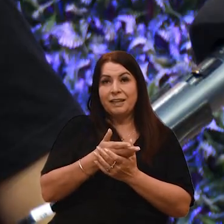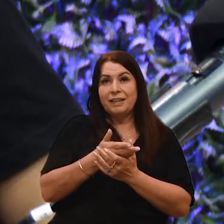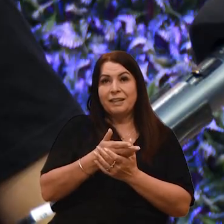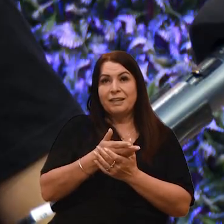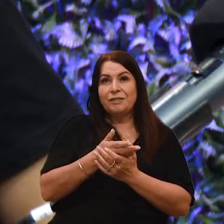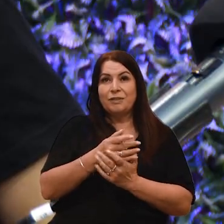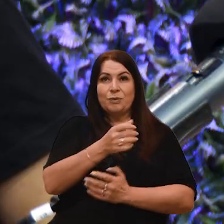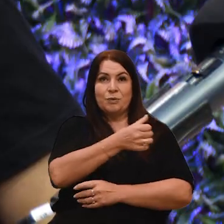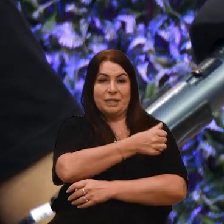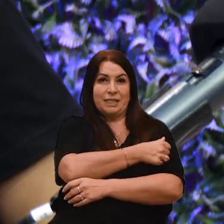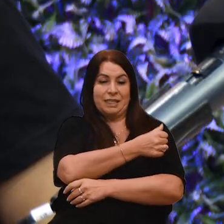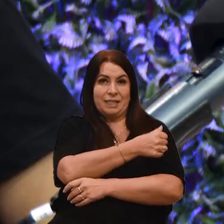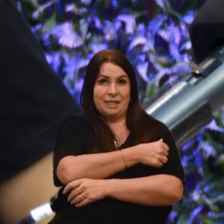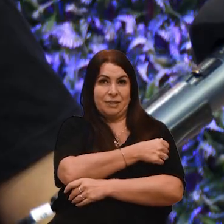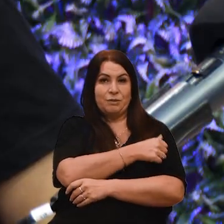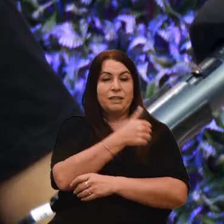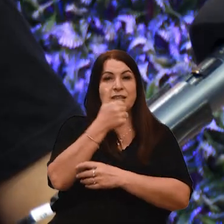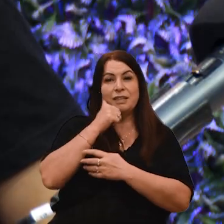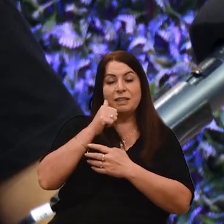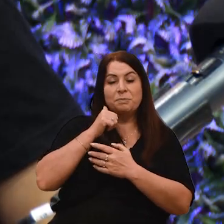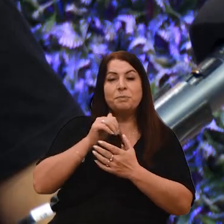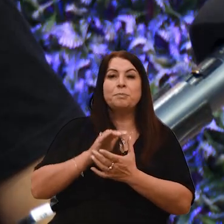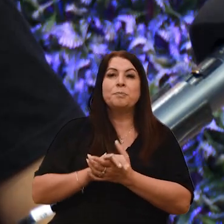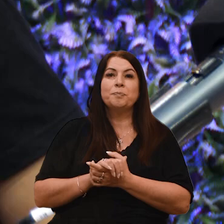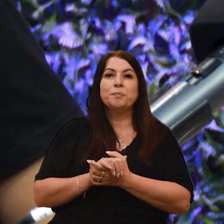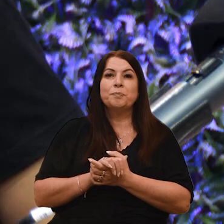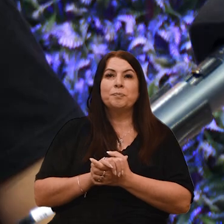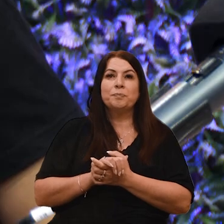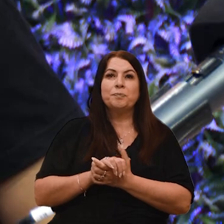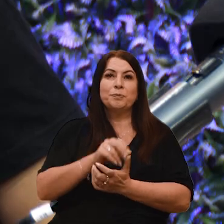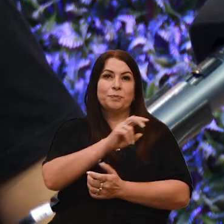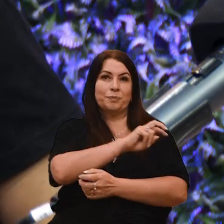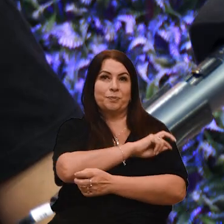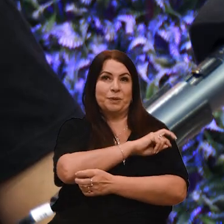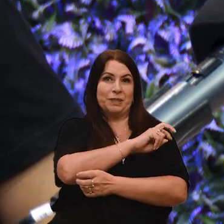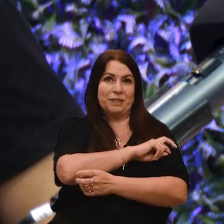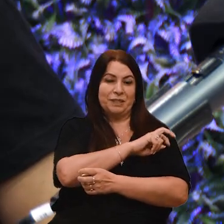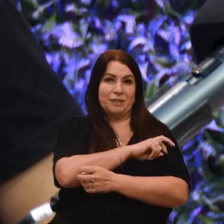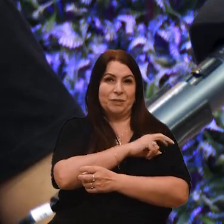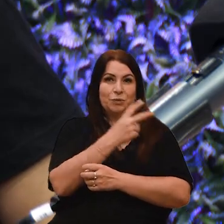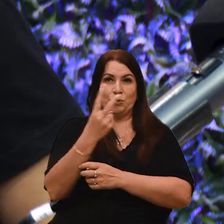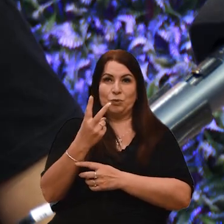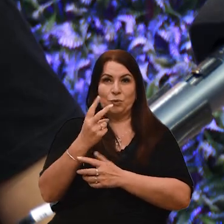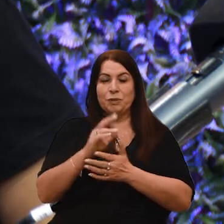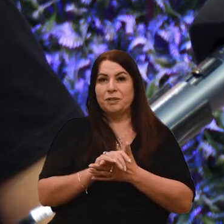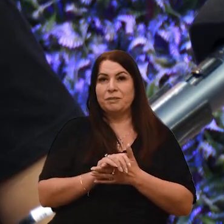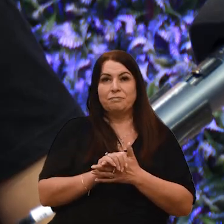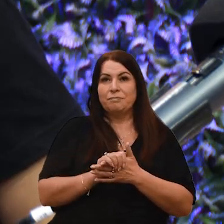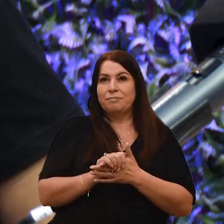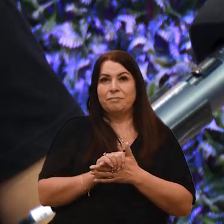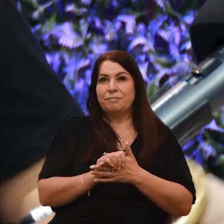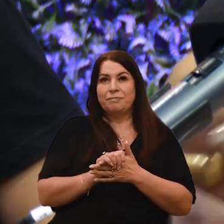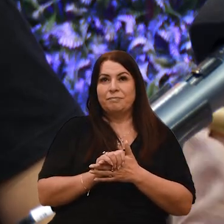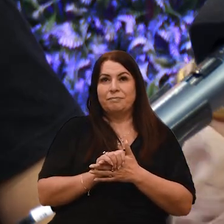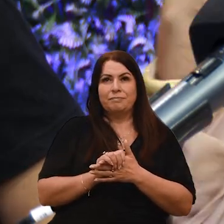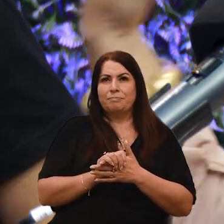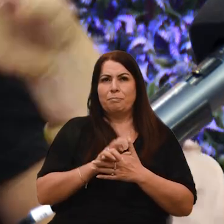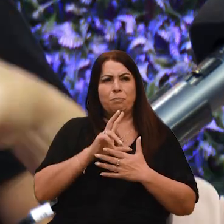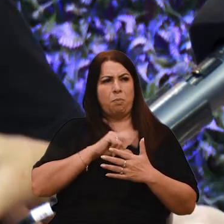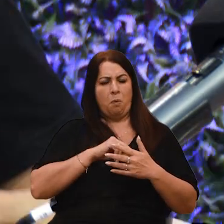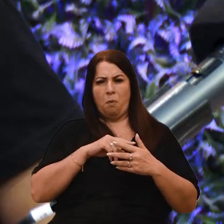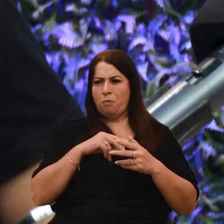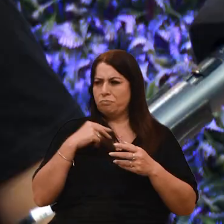ele está no 6º ano. E a menina estava no 5º, os meus 2. Mas assim... Nossa,